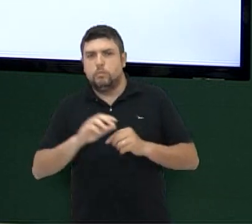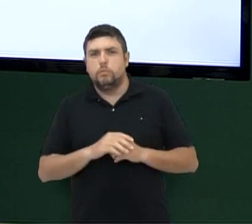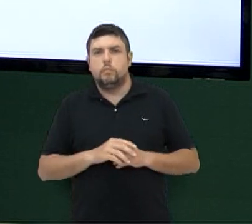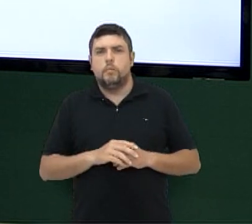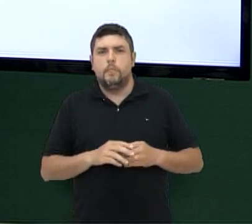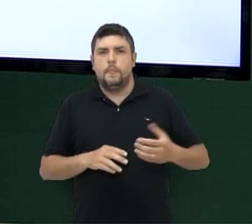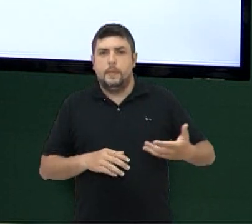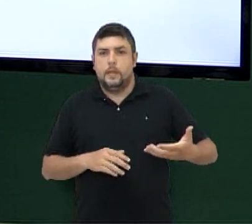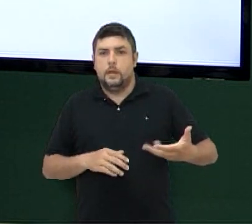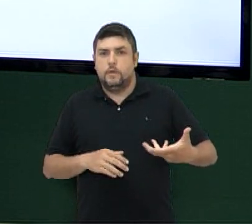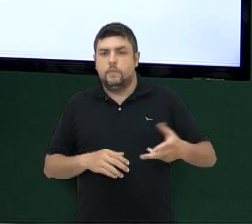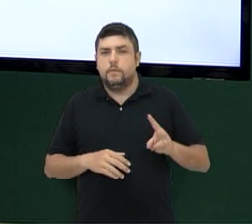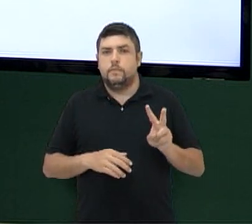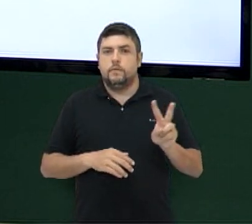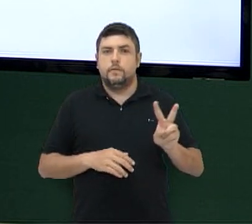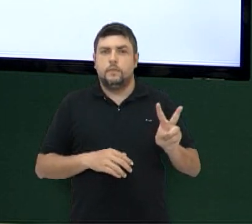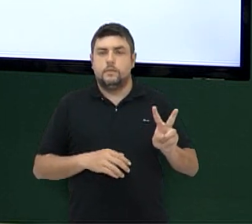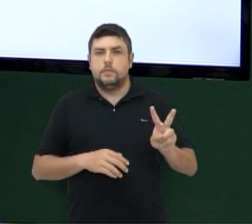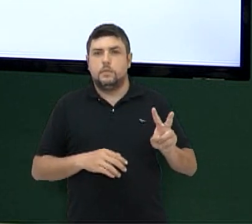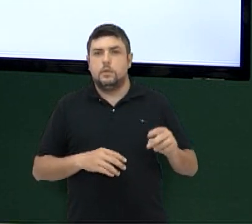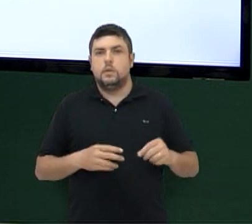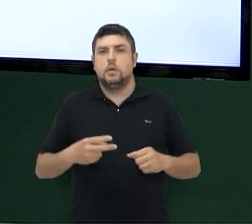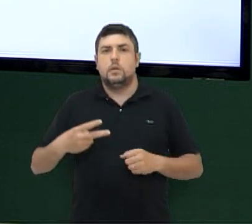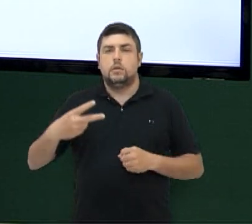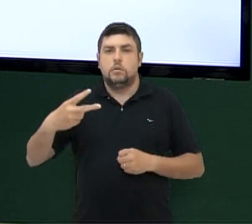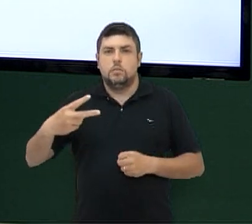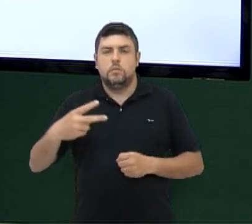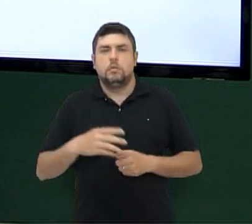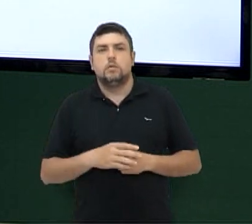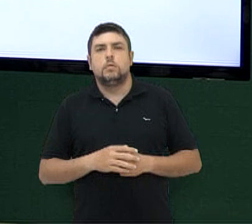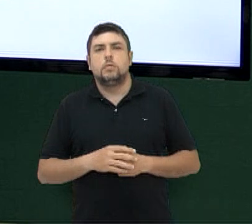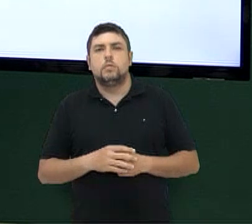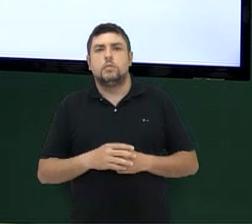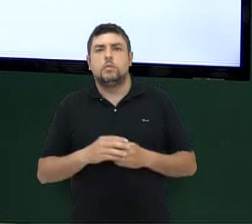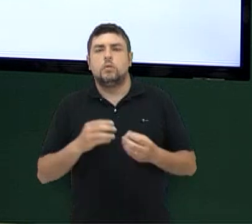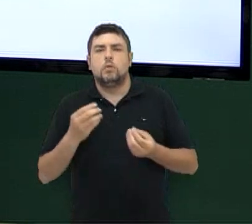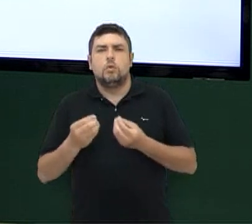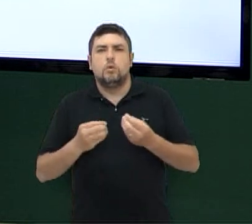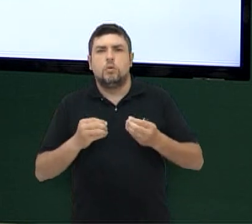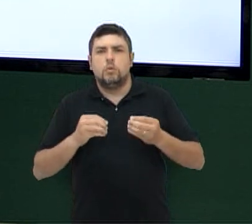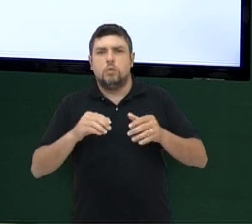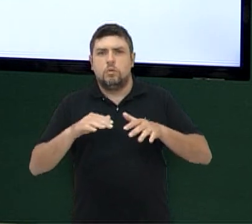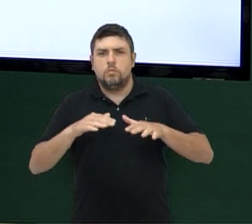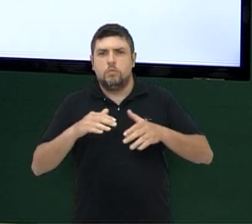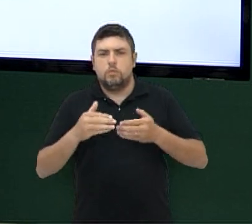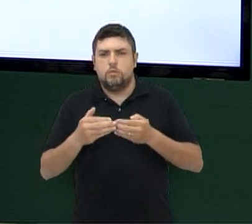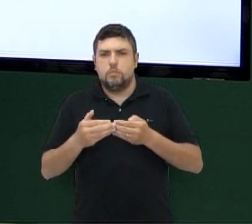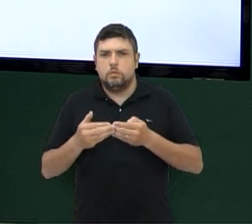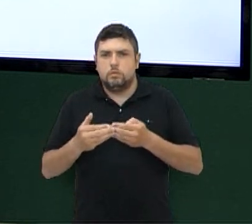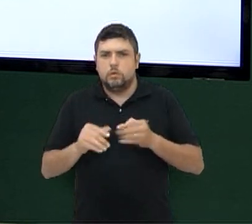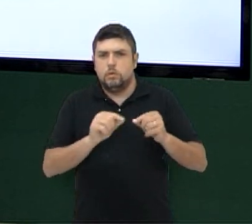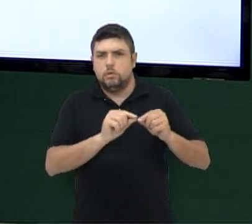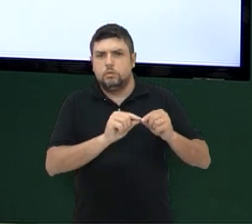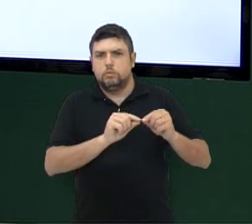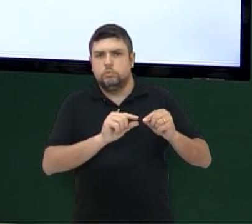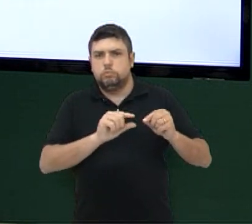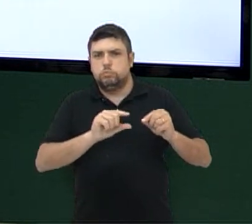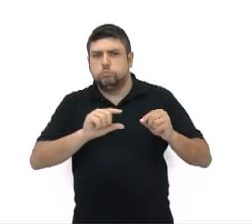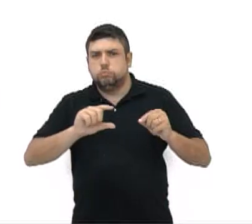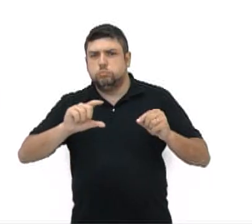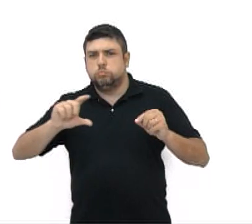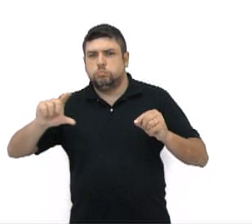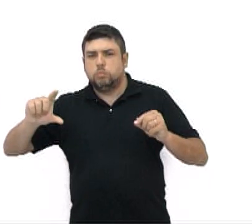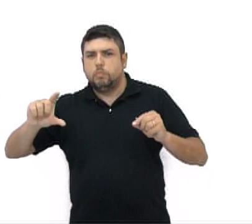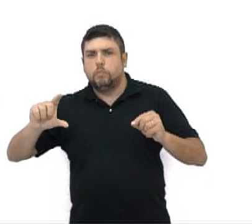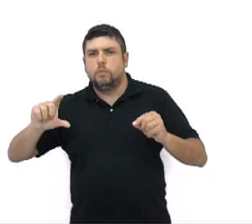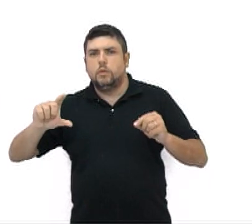velocidade é 2 também. A gente analisa pelo sinal. Então, eu posso classificar isso como movimento progressivo, porque a velocidade é